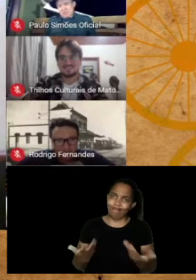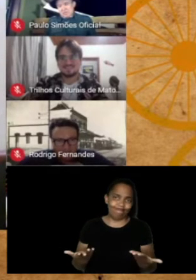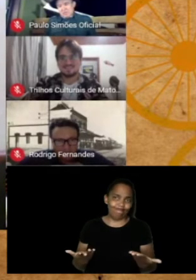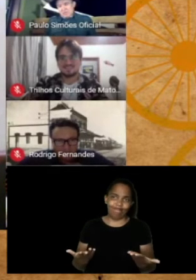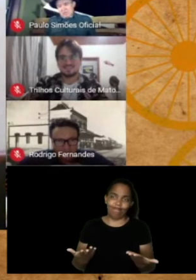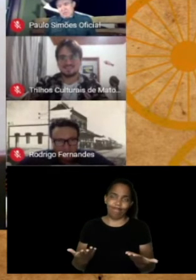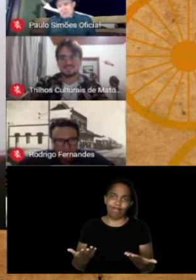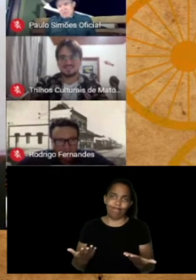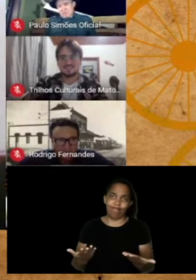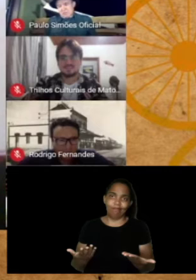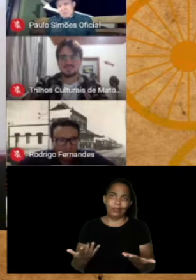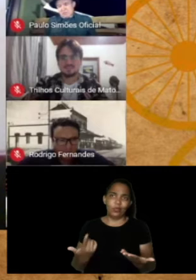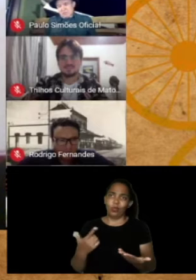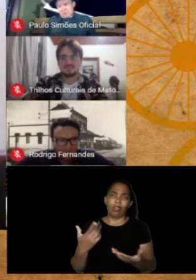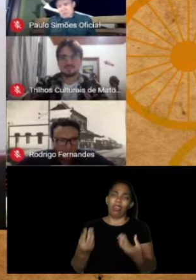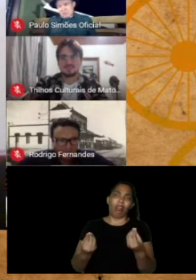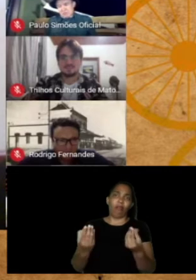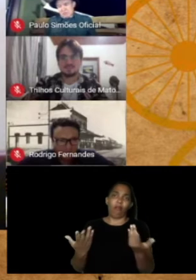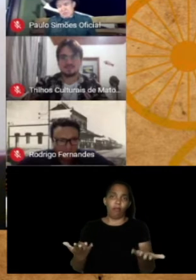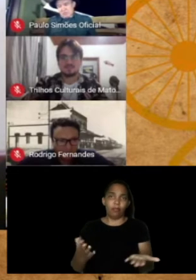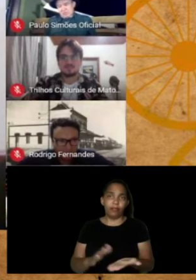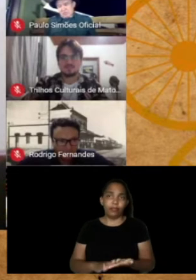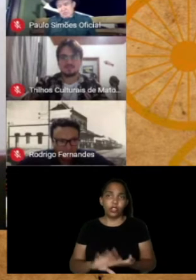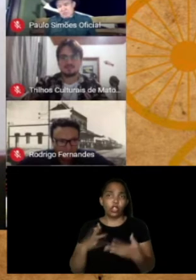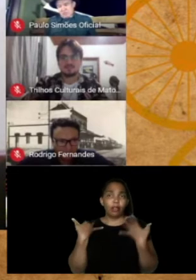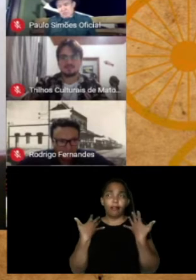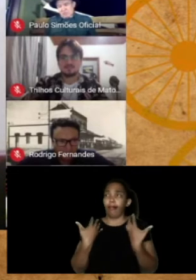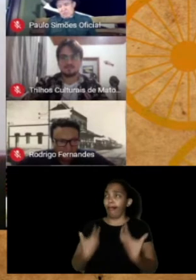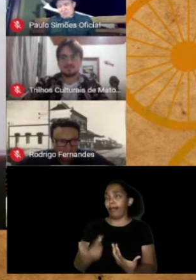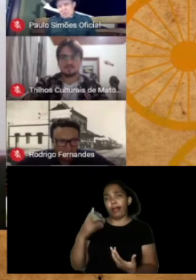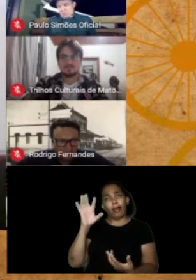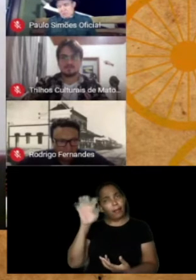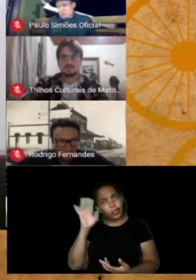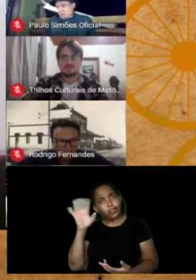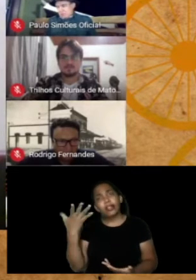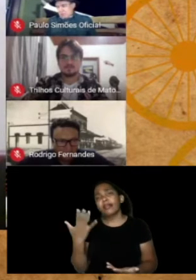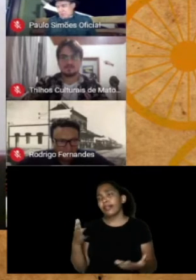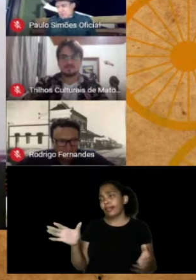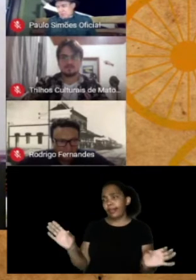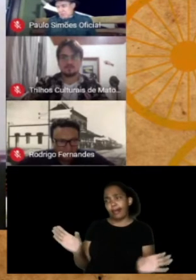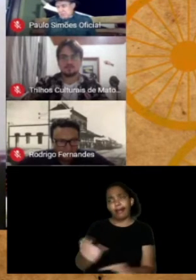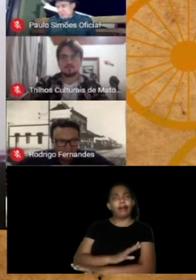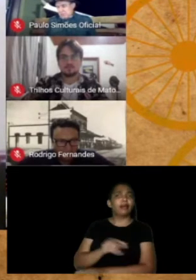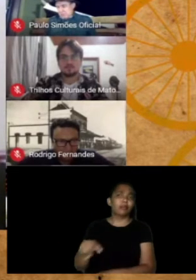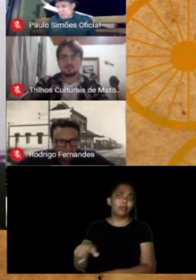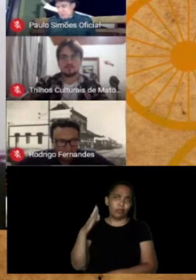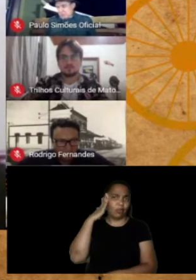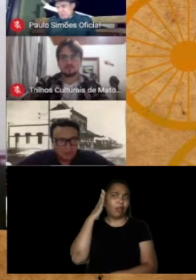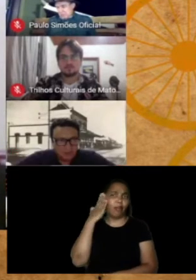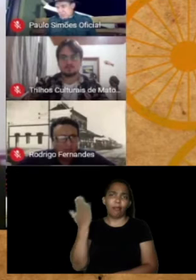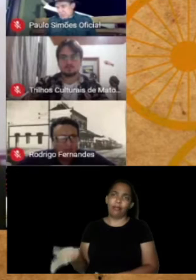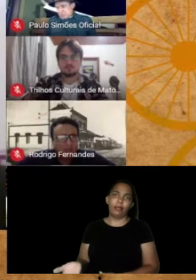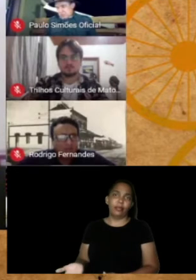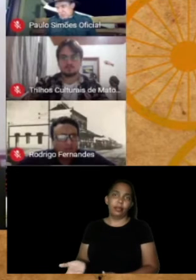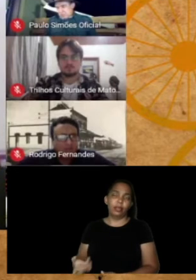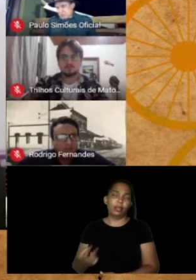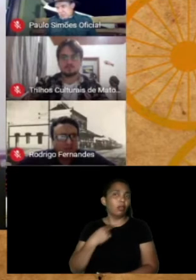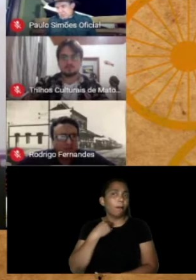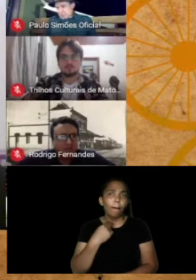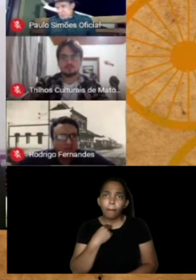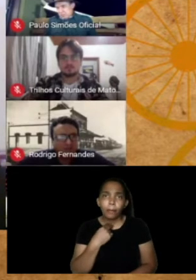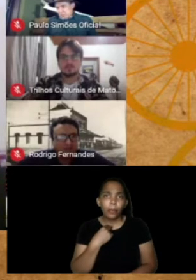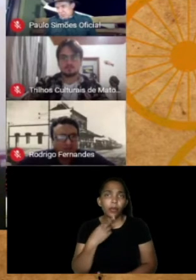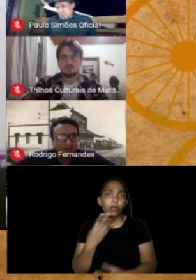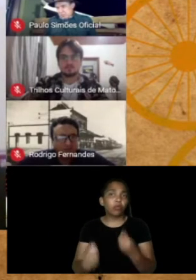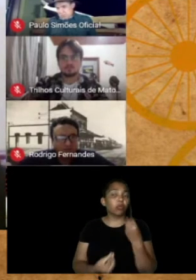aí já estava fadado a acabar antes mesmo de começar. Você não pode criar